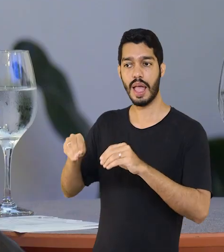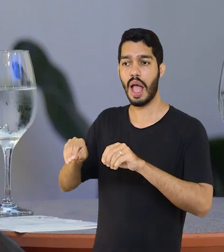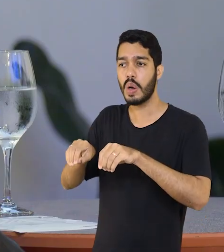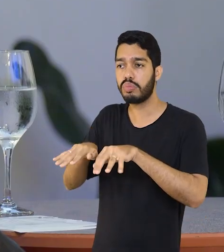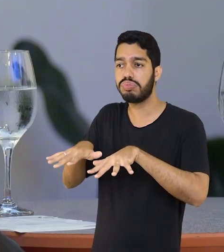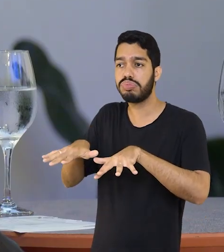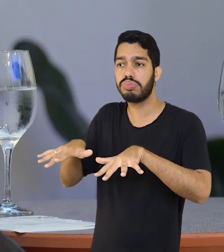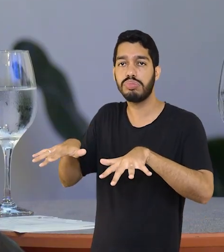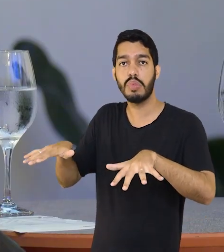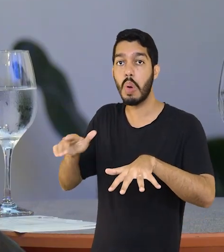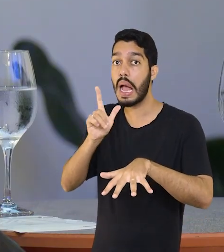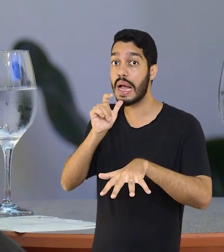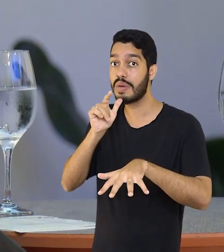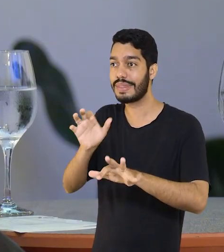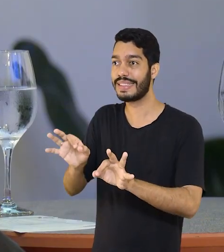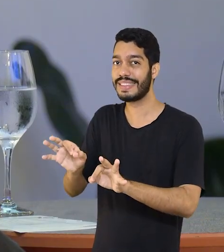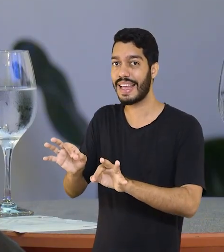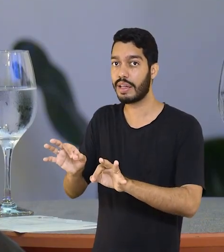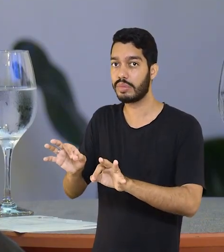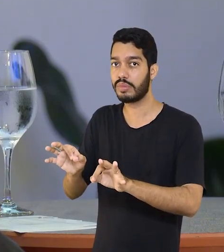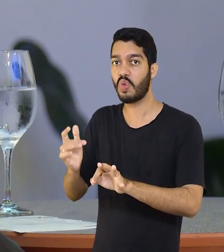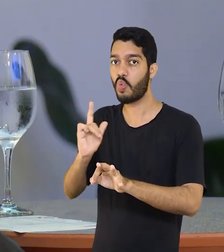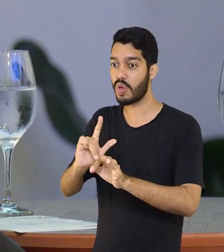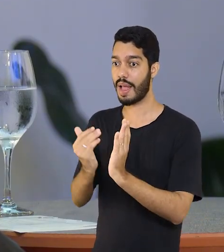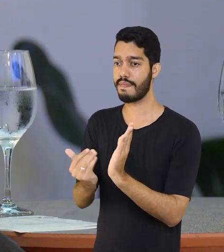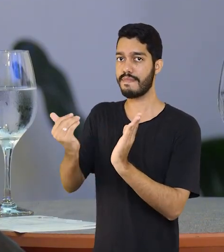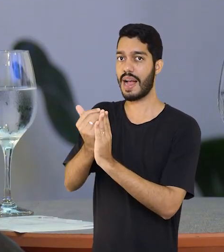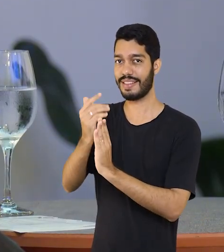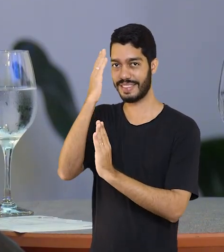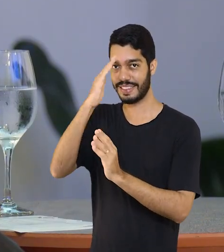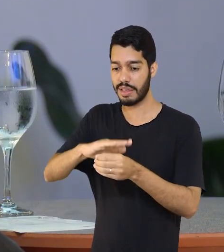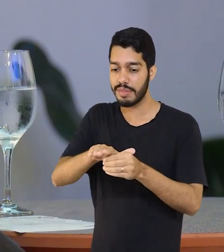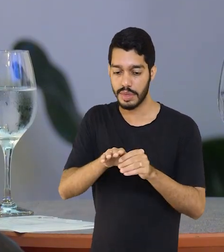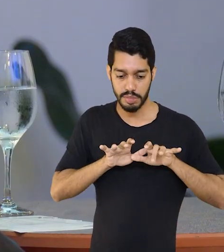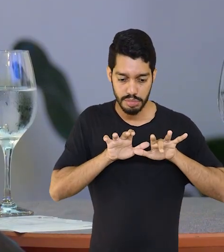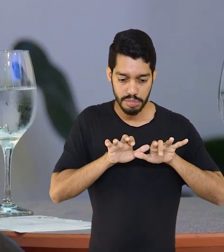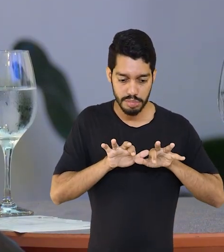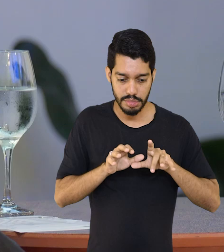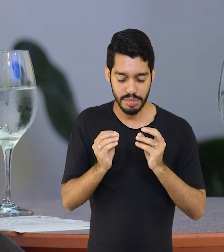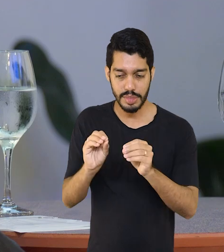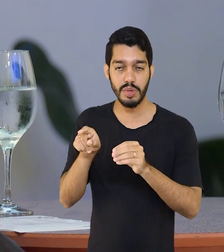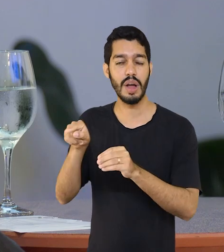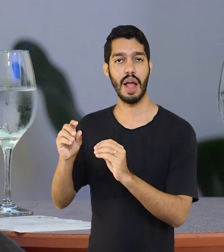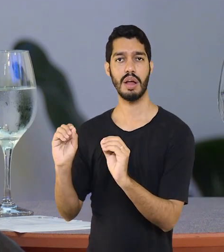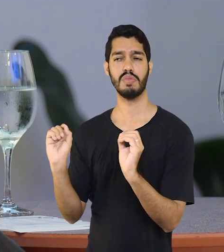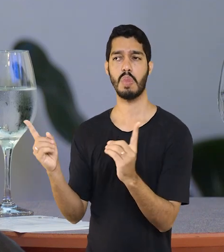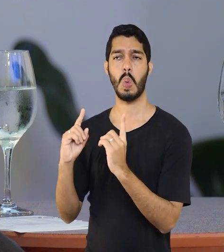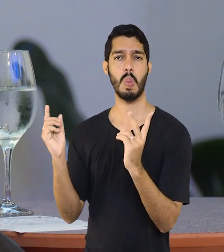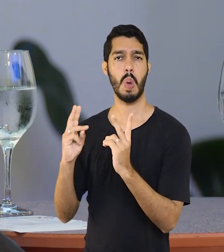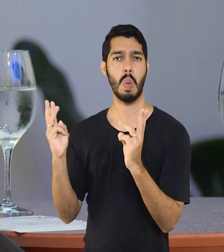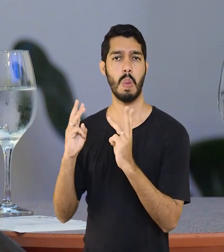para aquele tipo, enfim, de agricultura que a gente está falando. A gente tem um exemplo disso